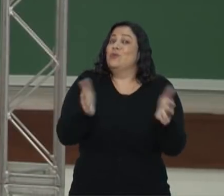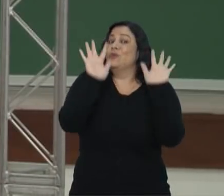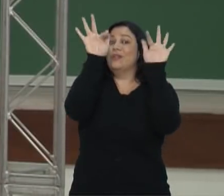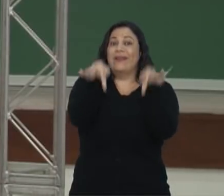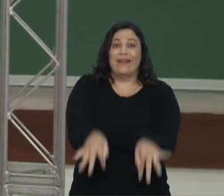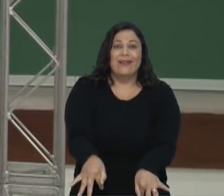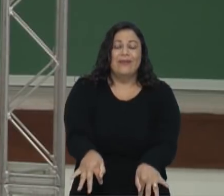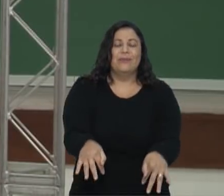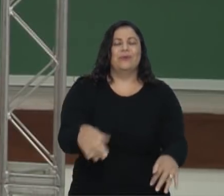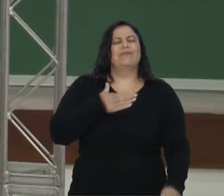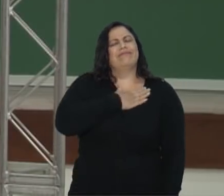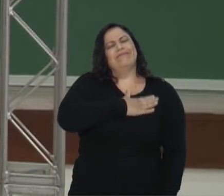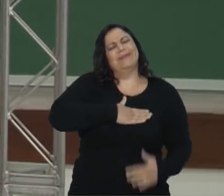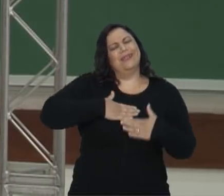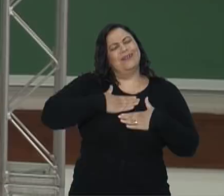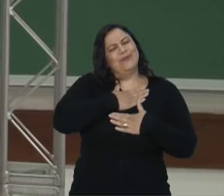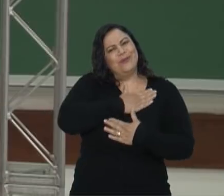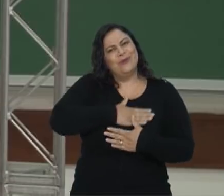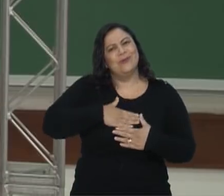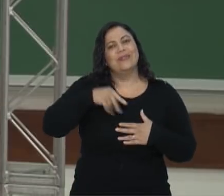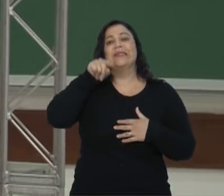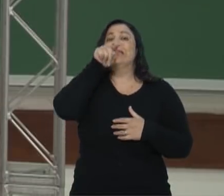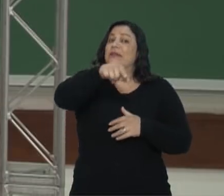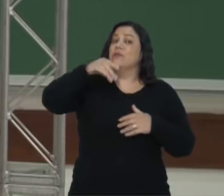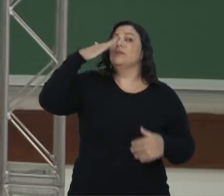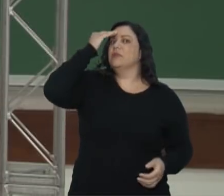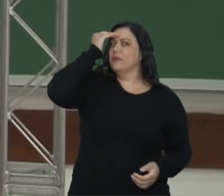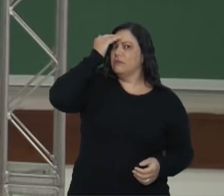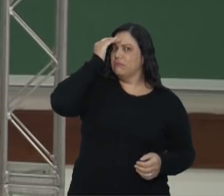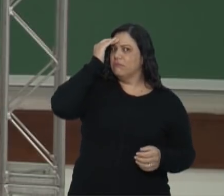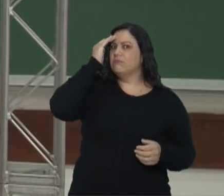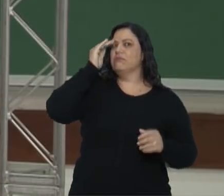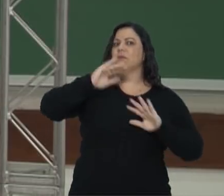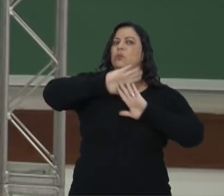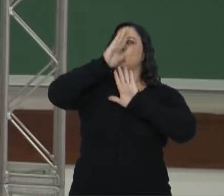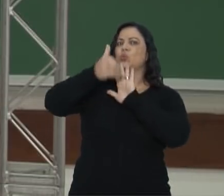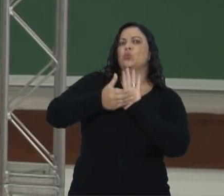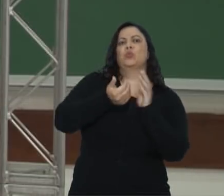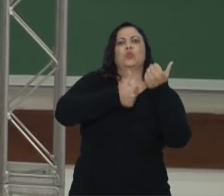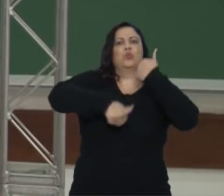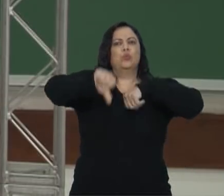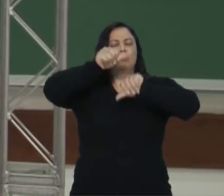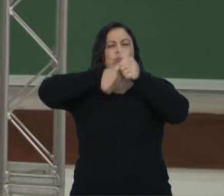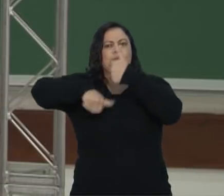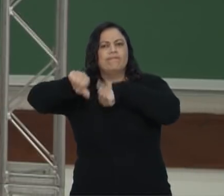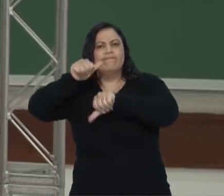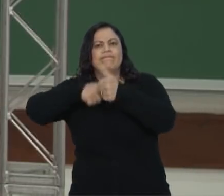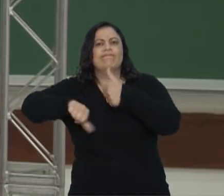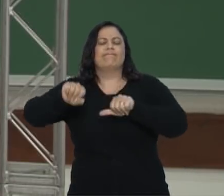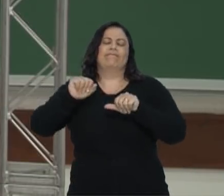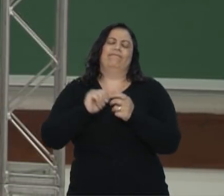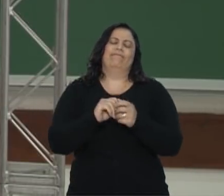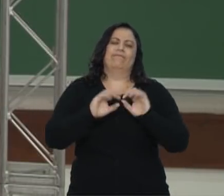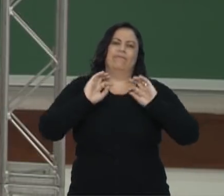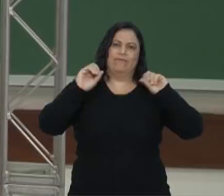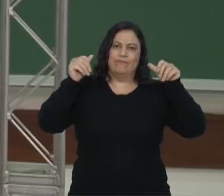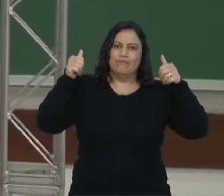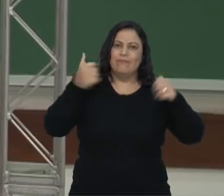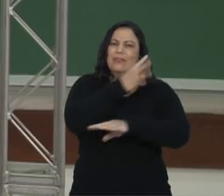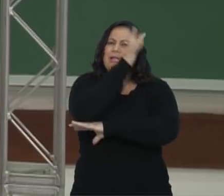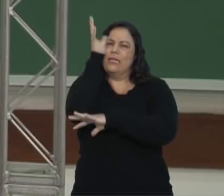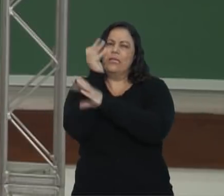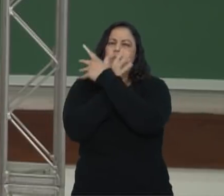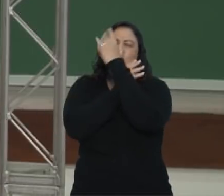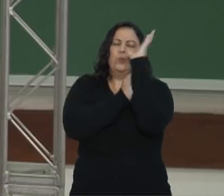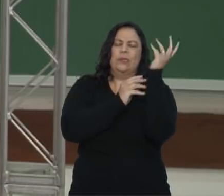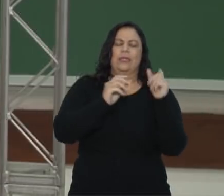Espero que tenha gostado, que tenha compreendido sobre os fenômenos físicos e químicos na natureza e eu volto na nossa próxima aula.